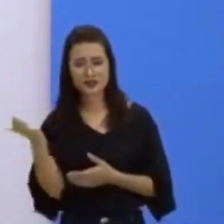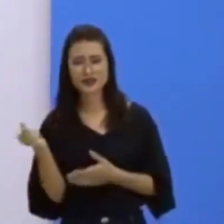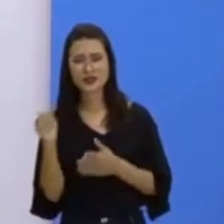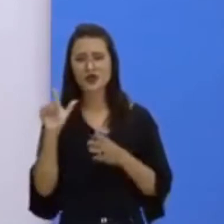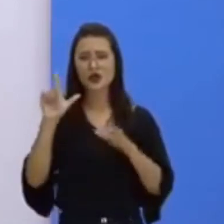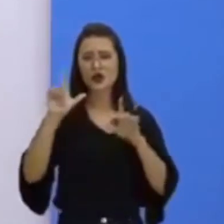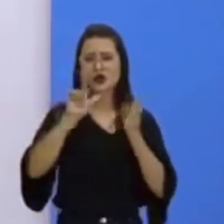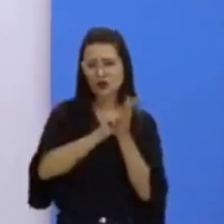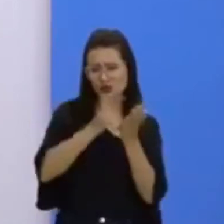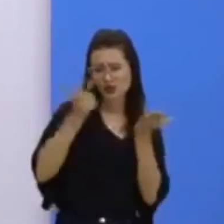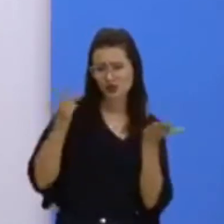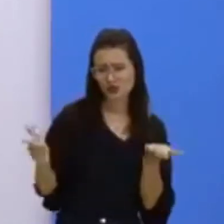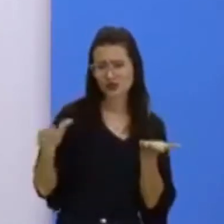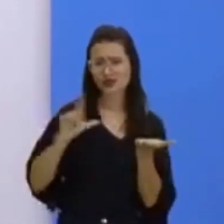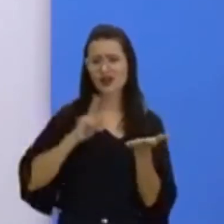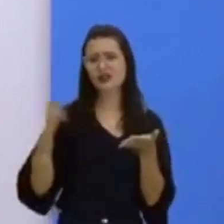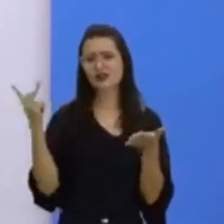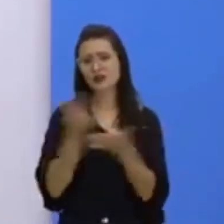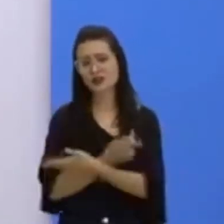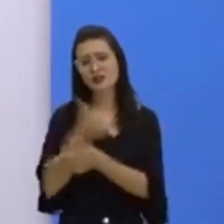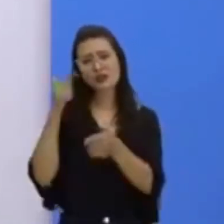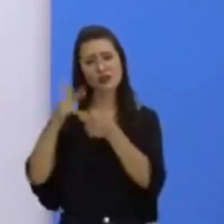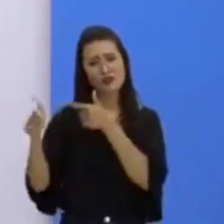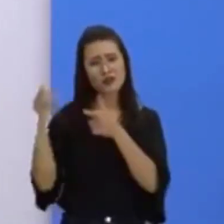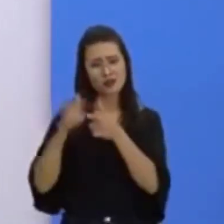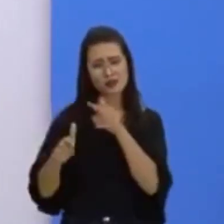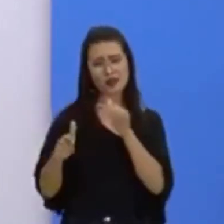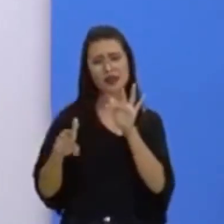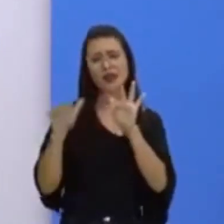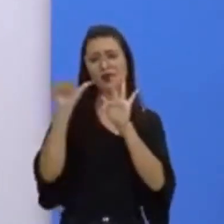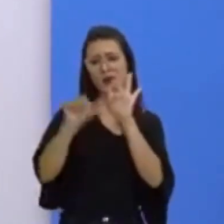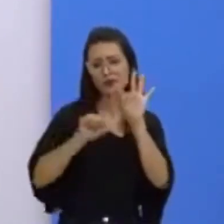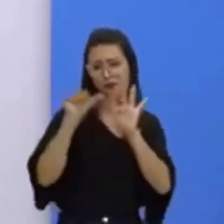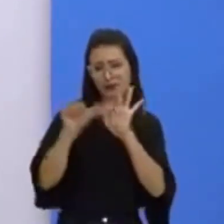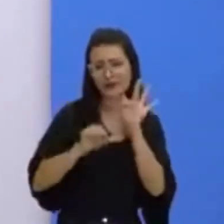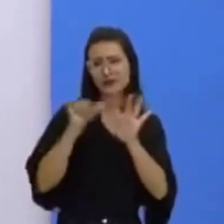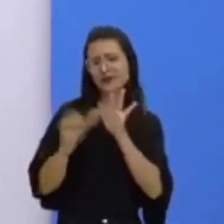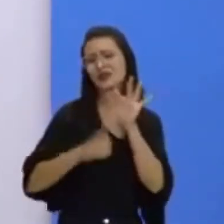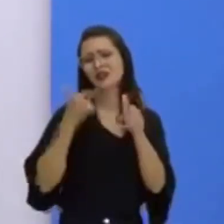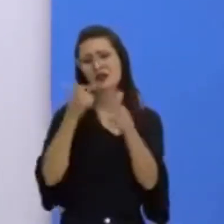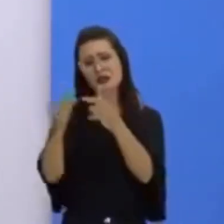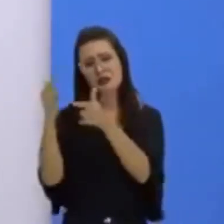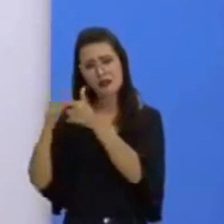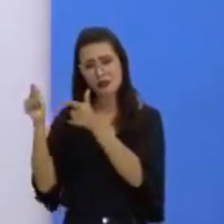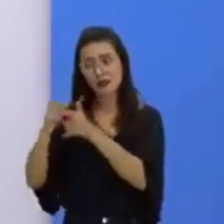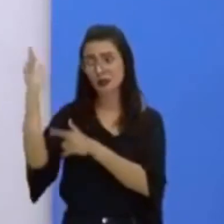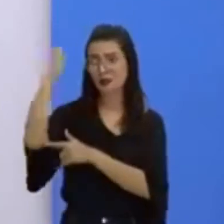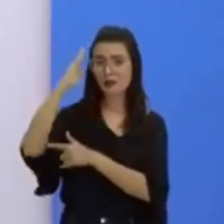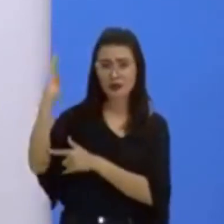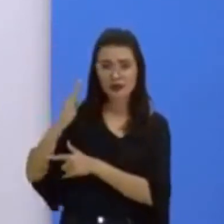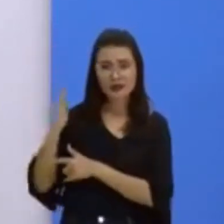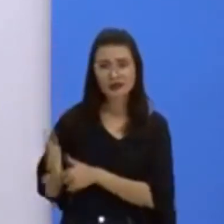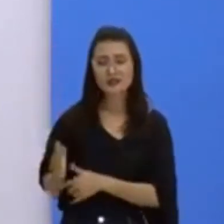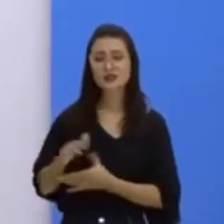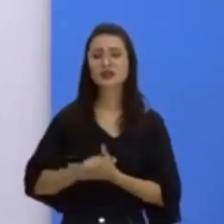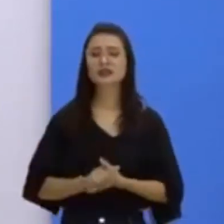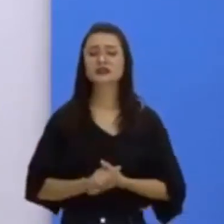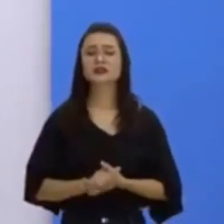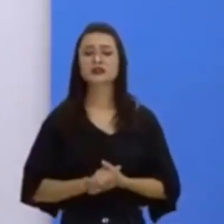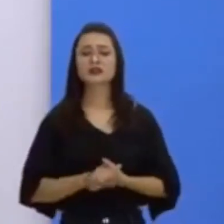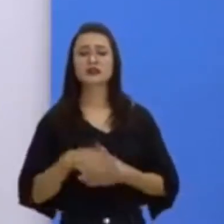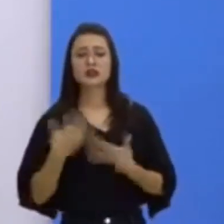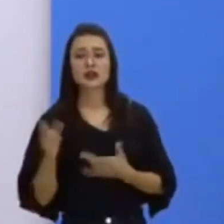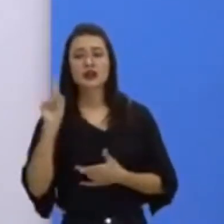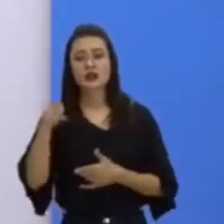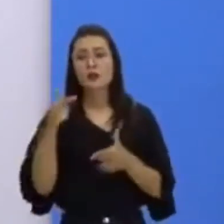esse desastre que causou consternação no Brasil inteiro? Foi um problema em